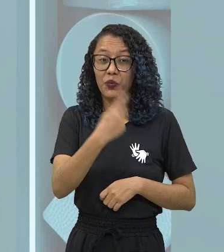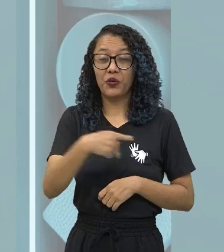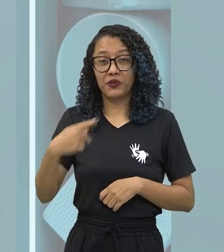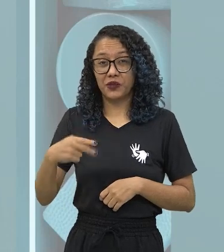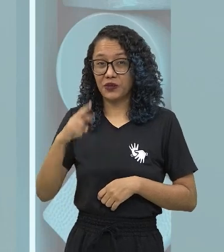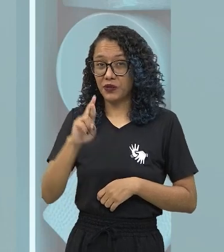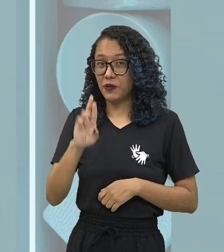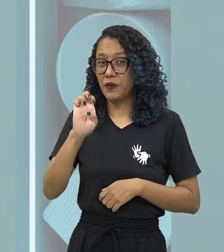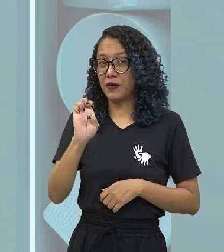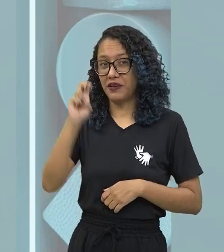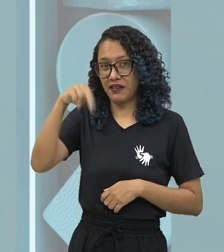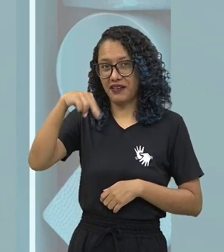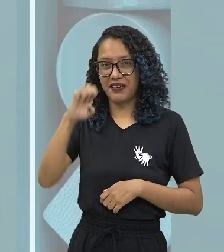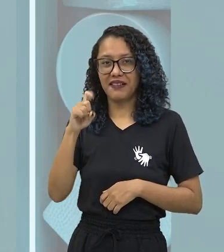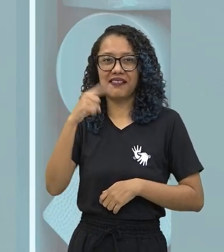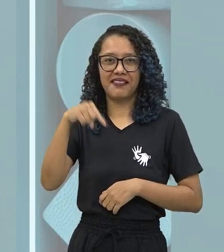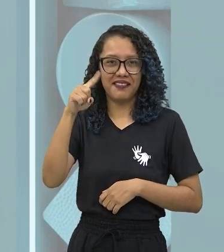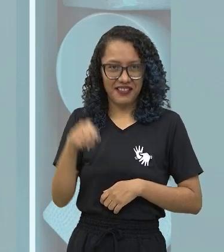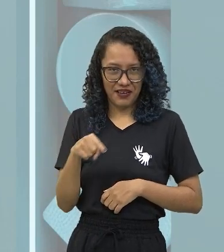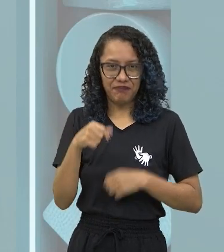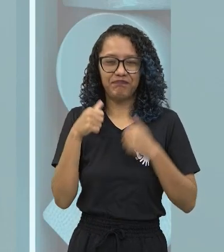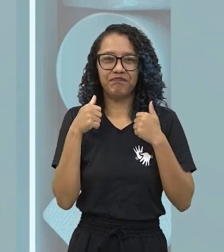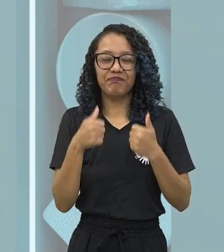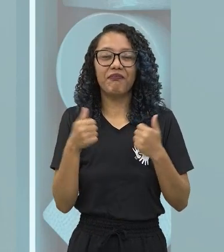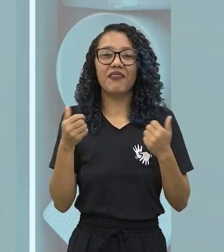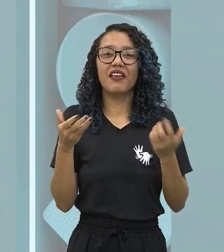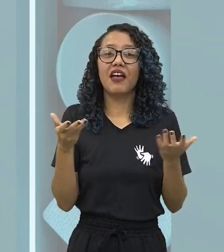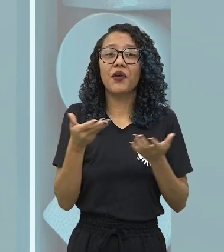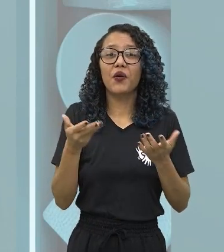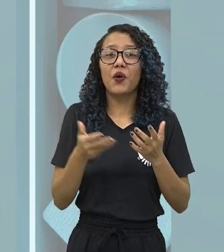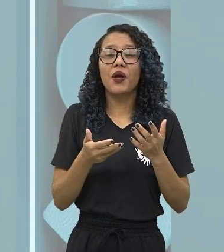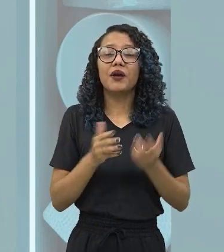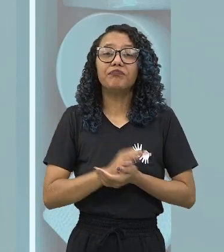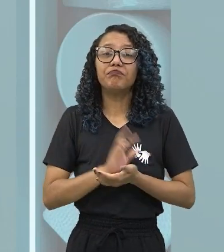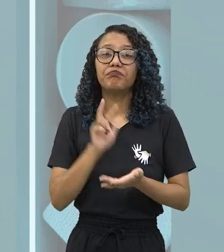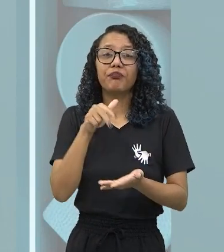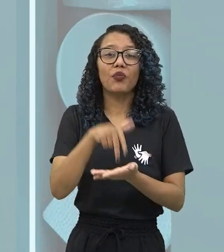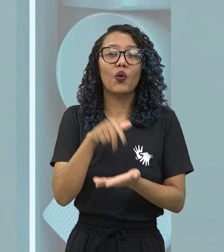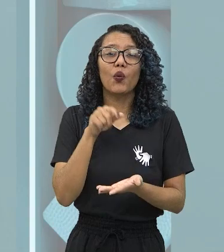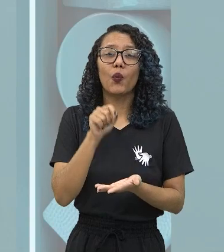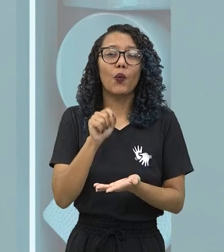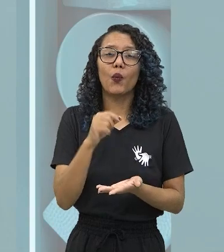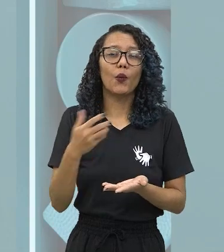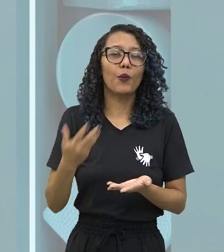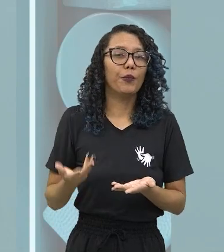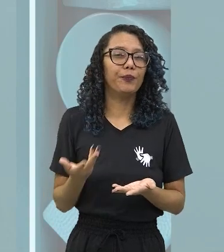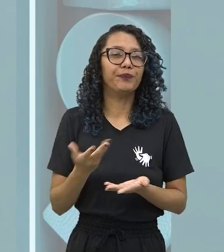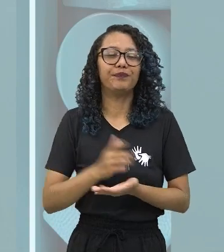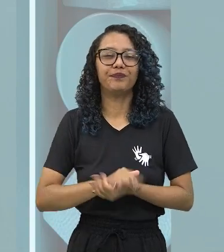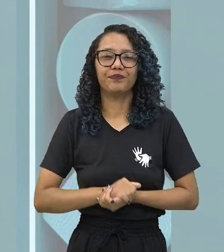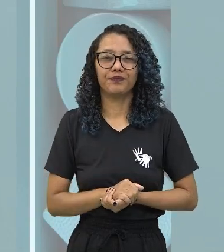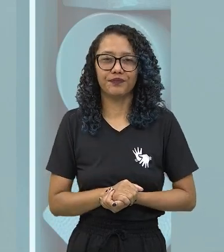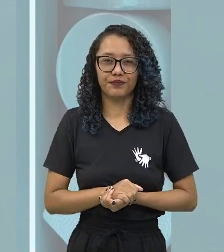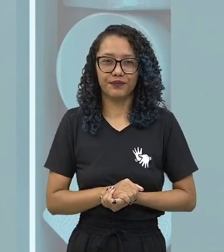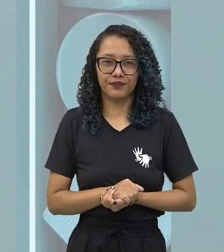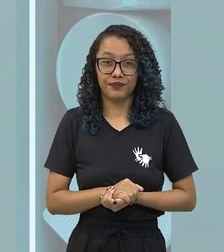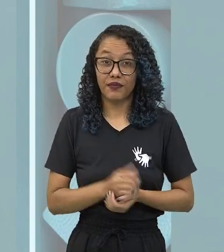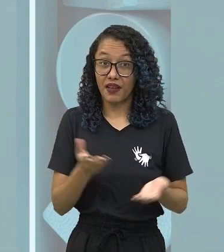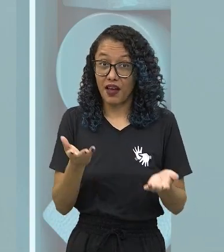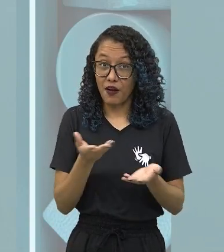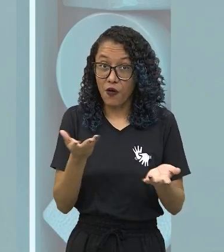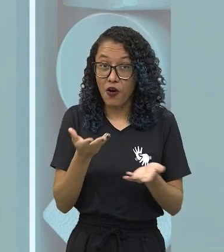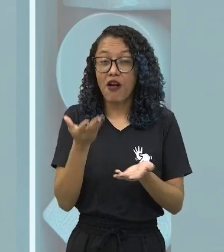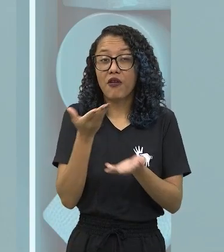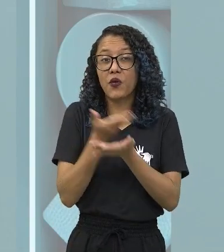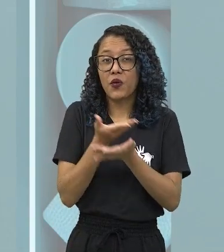o professor René Moreira e aqui estou com vocês para que nós cheguemos à classe de